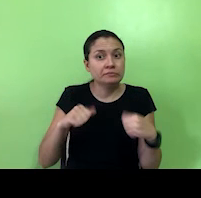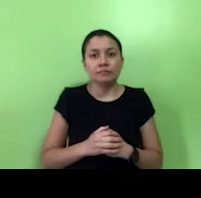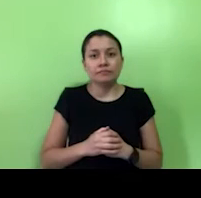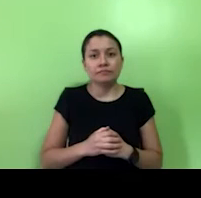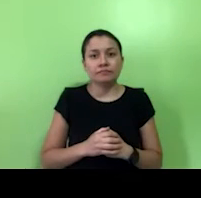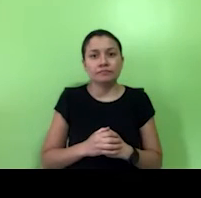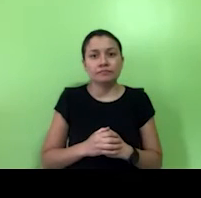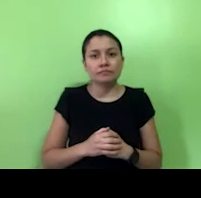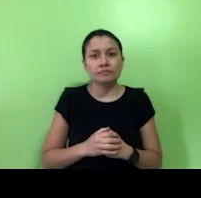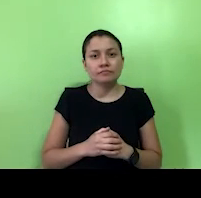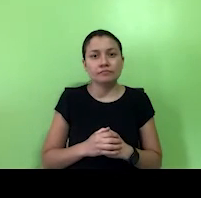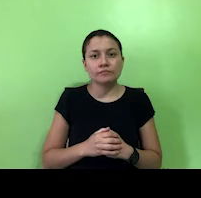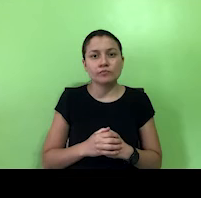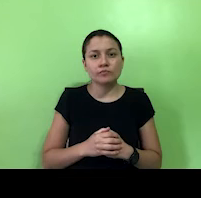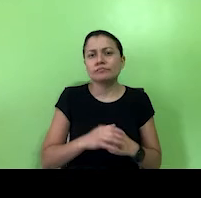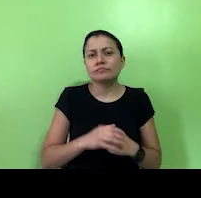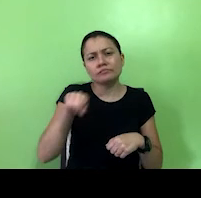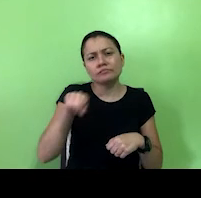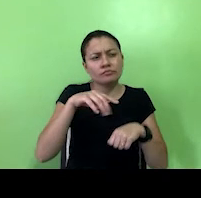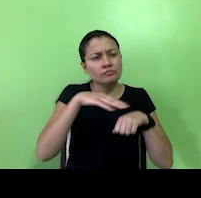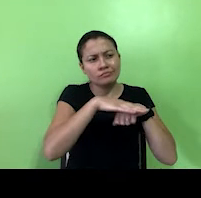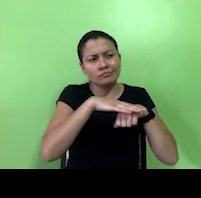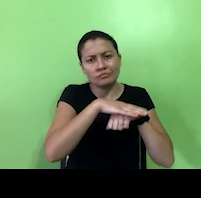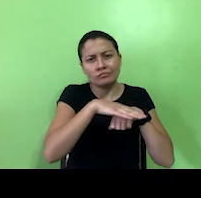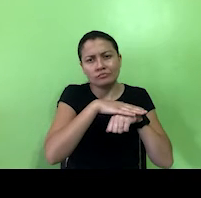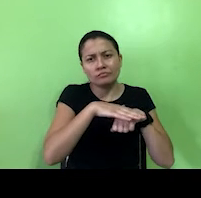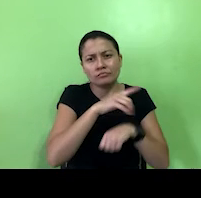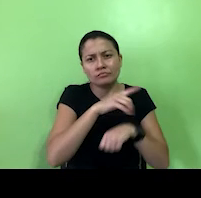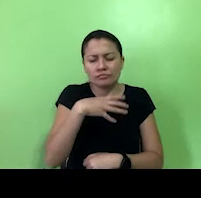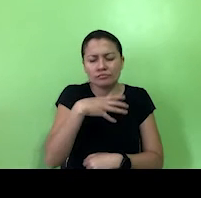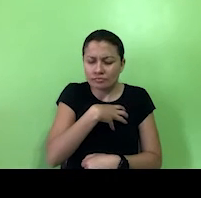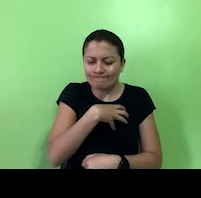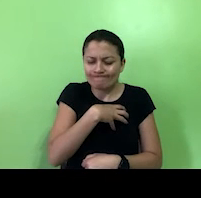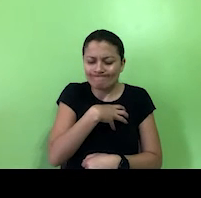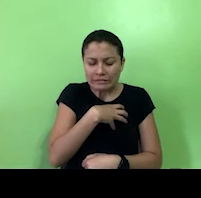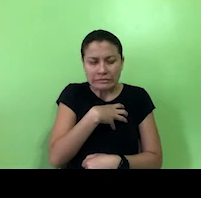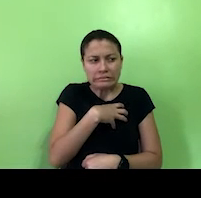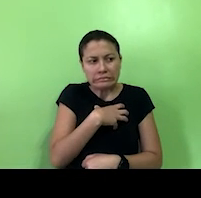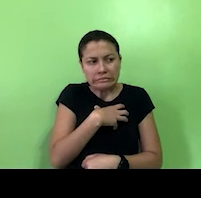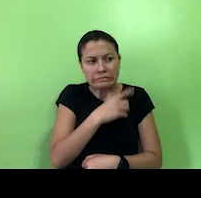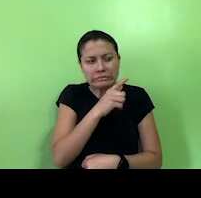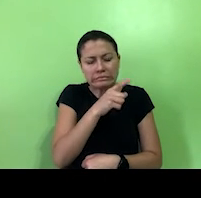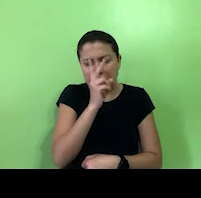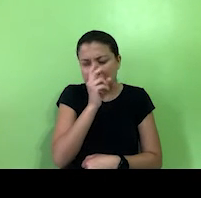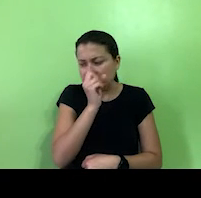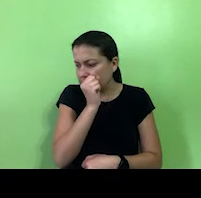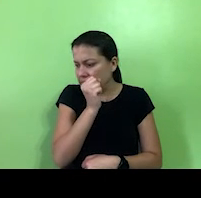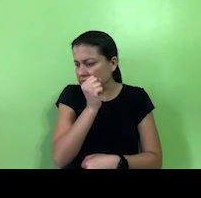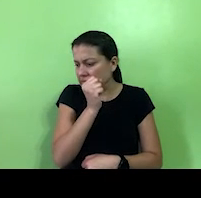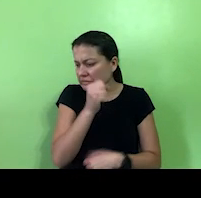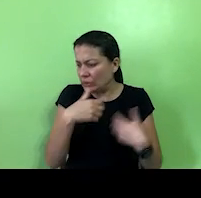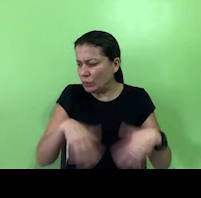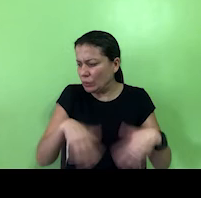algum momento, logo após as primeiras conversas, onde a gente sentiu que isso estava muito forte, essa carga cognitiva, a gente